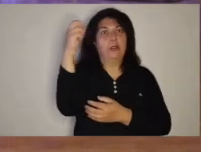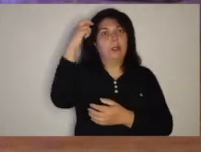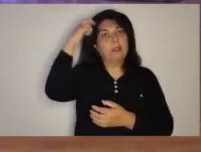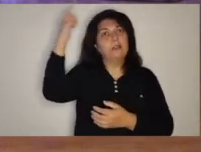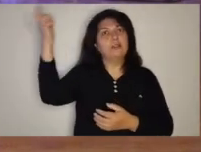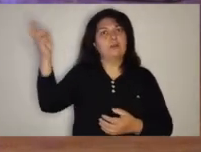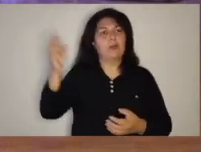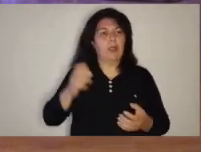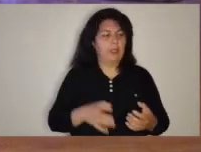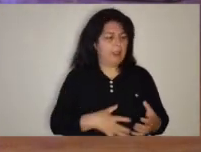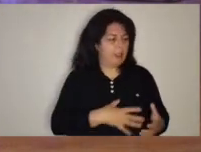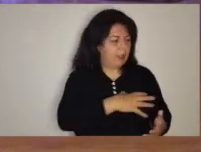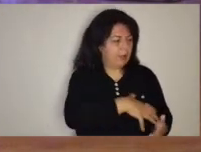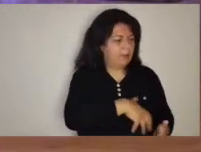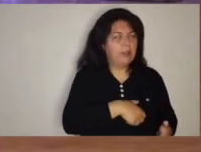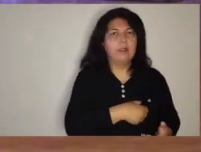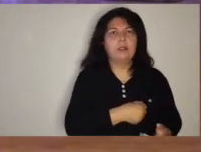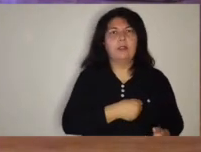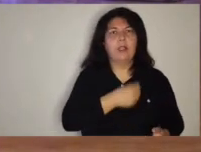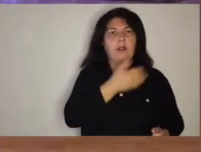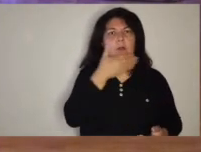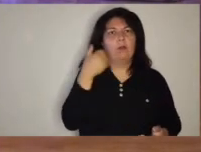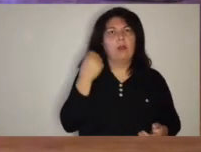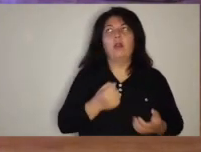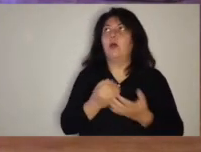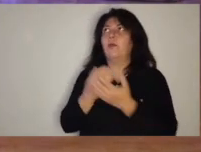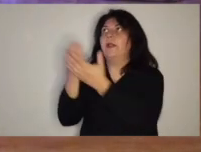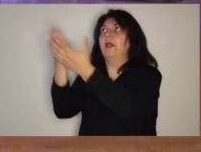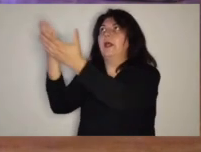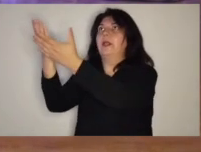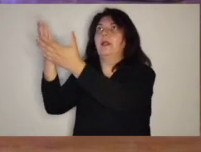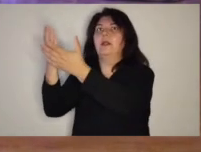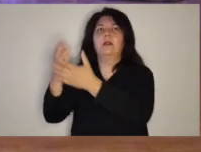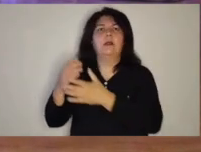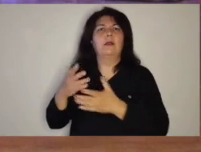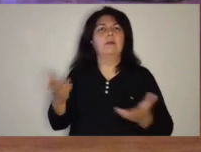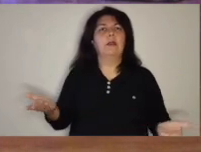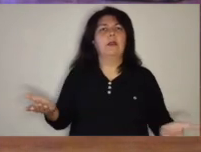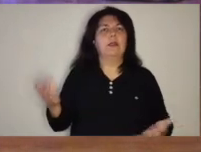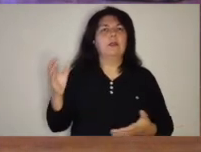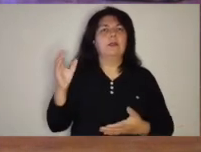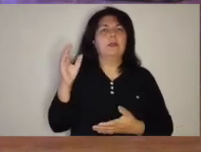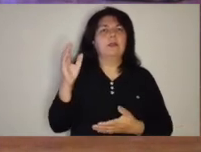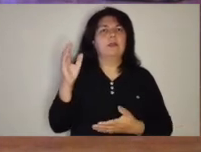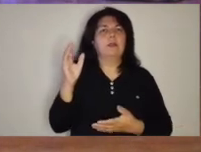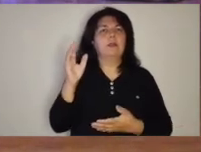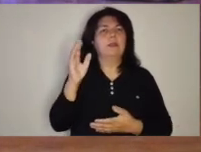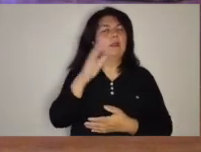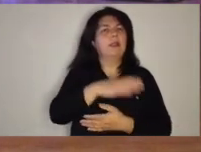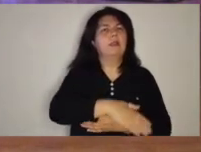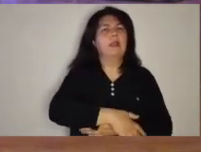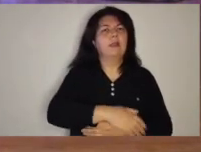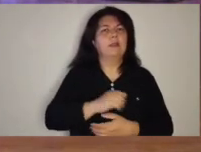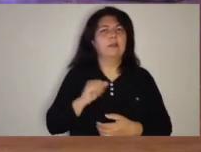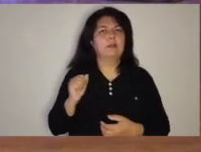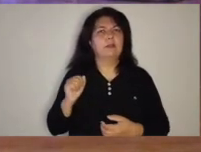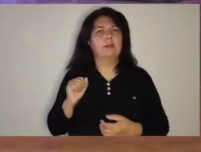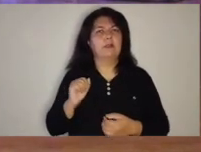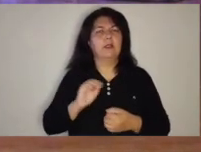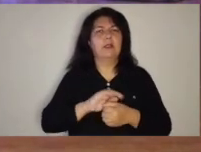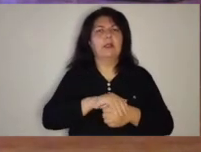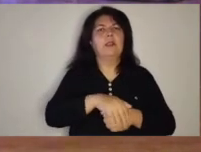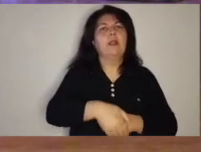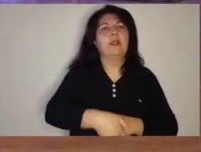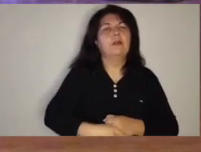as atividades do dia, e a gente vai entrando na rotina, e eu esqueço do extraordinário que habita dentro de mim, que é o